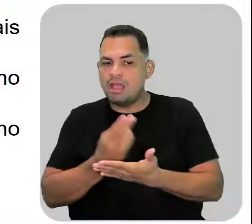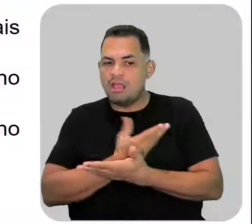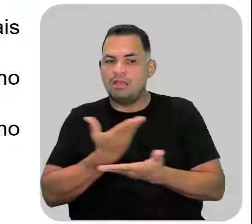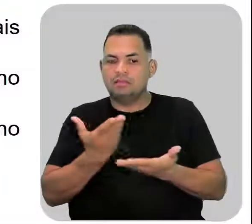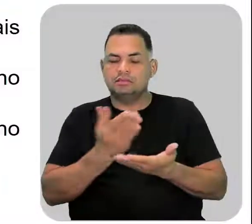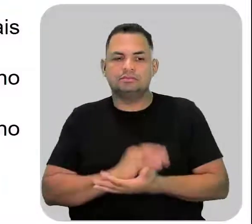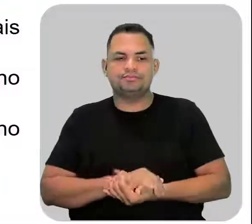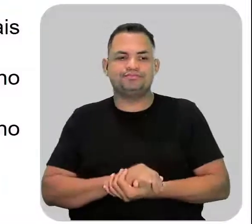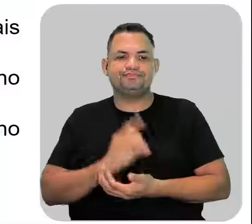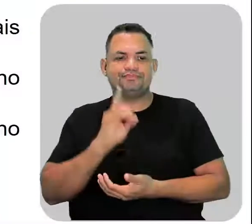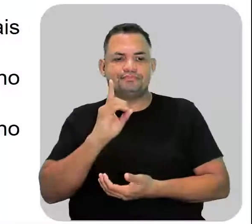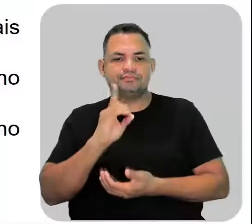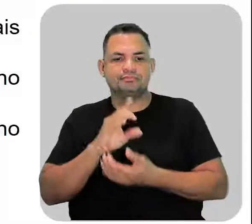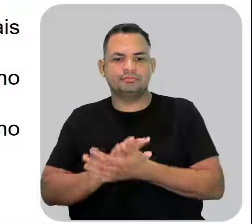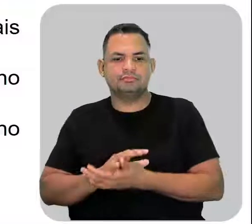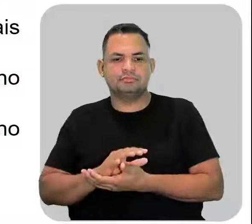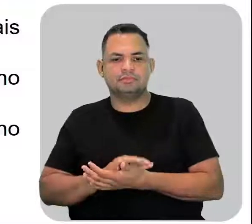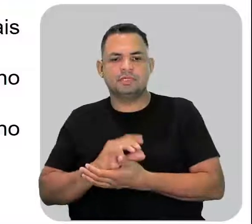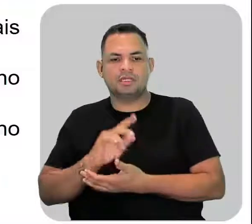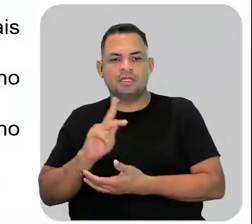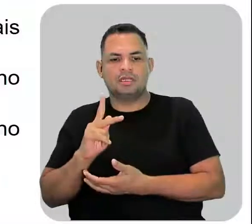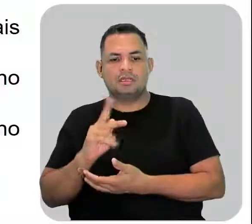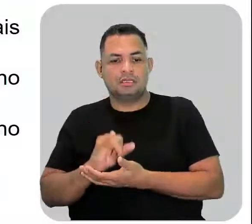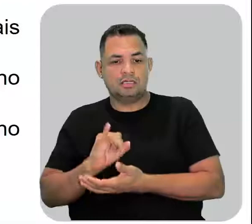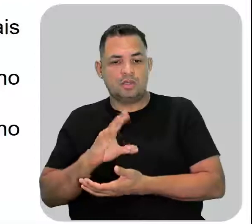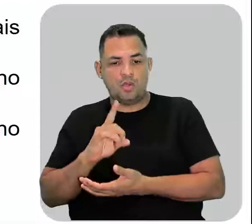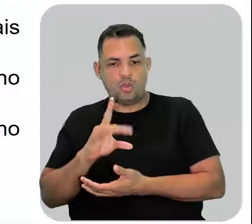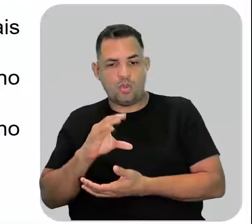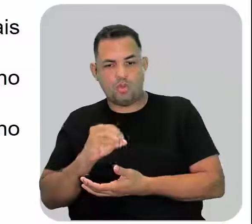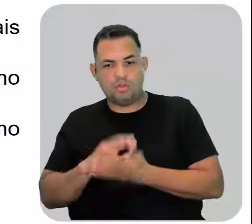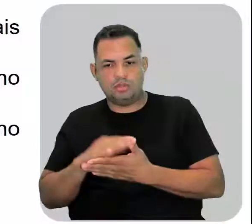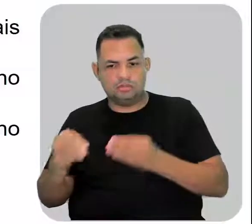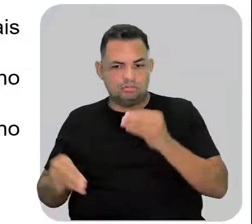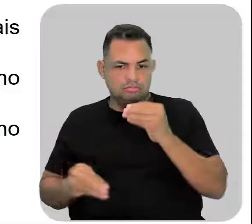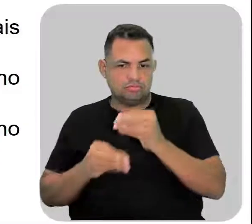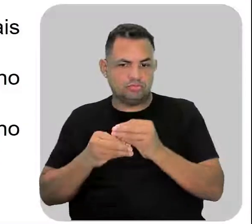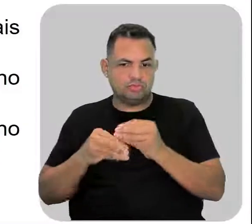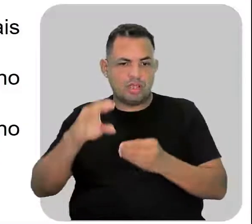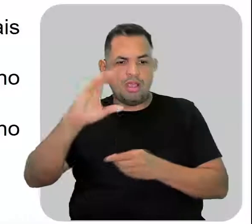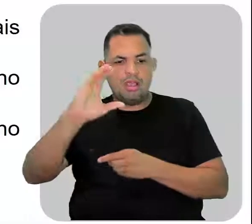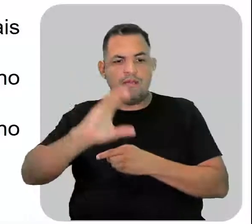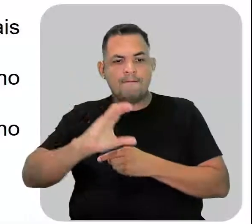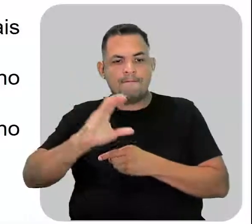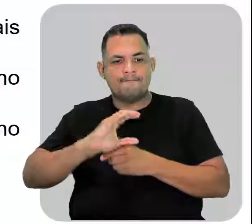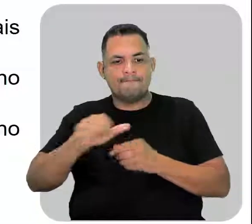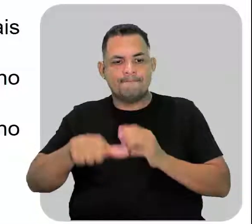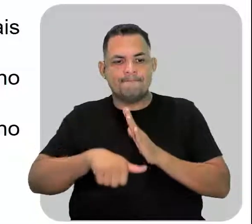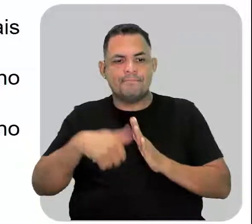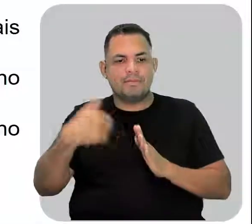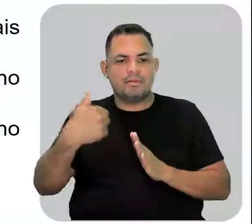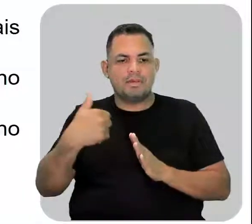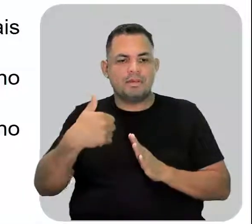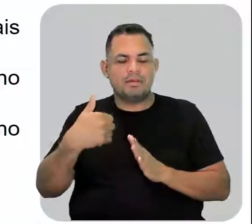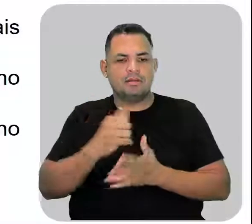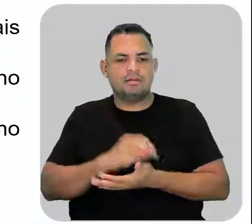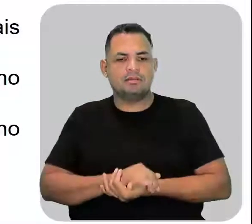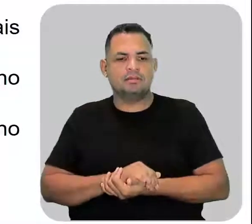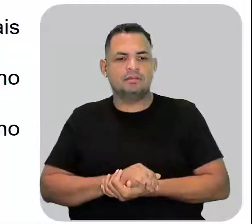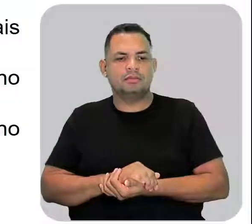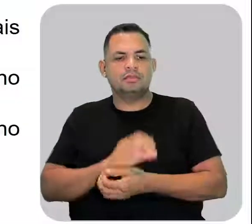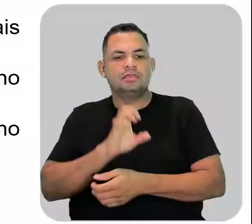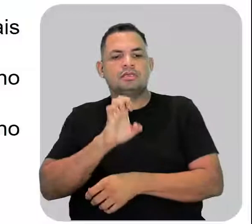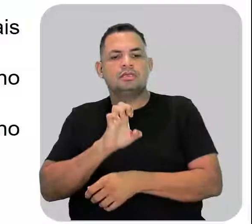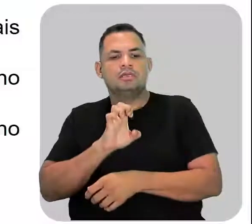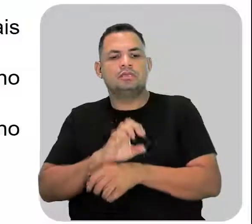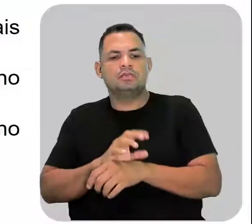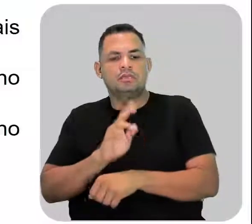Letra D. O halogênio, que é o iodo, será adicionado ao carbono primário. E a letra E